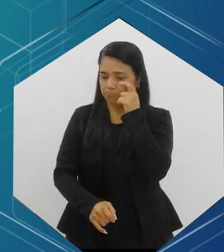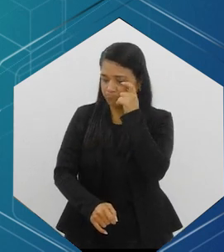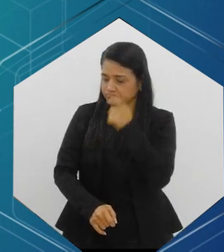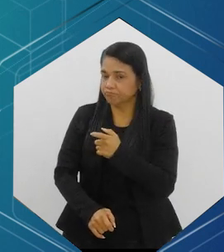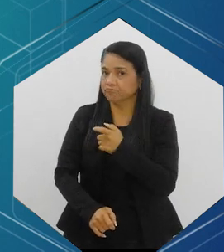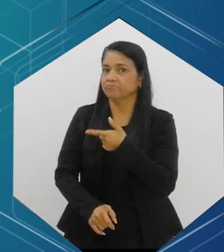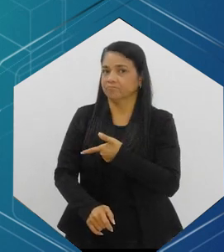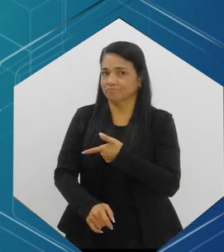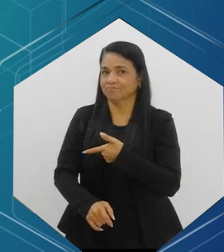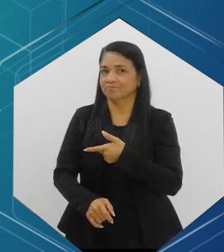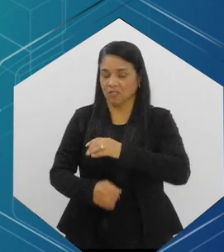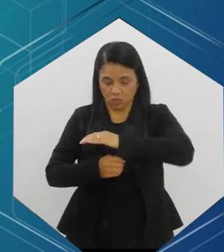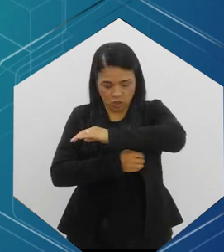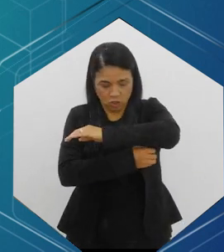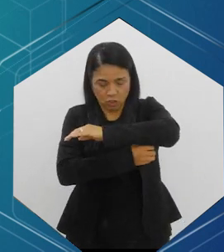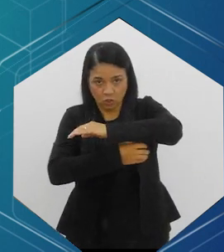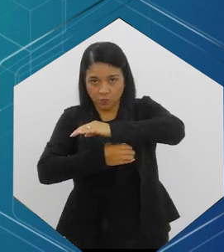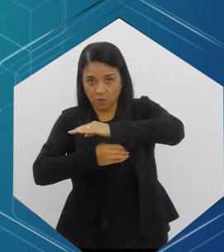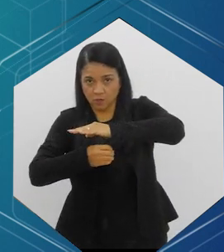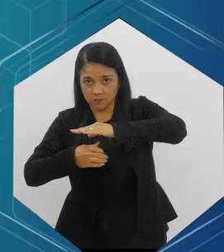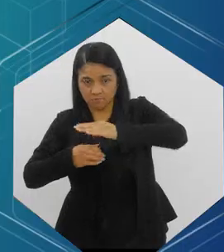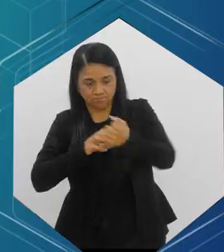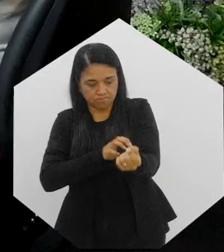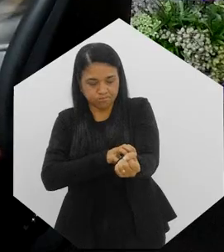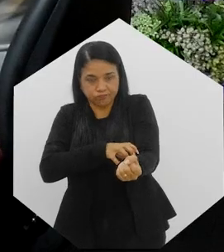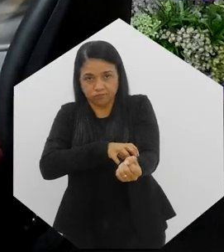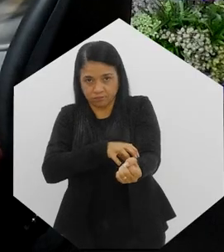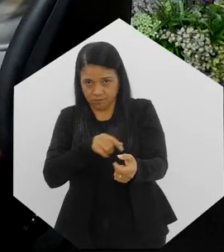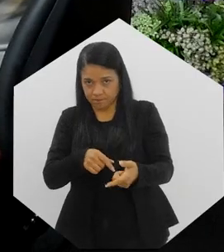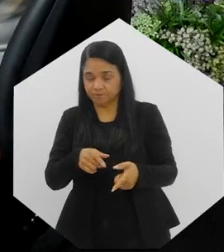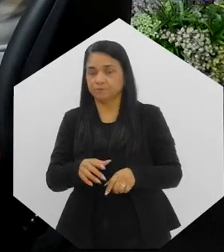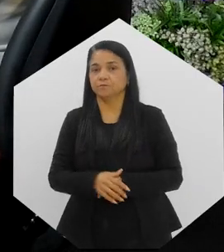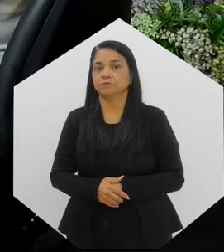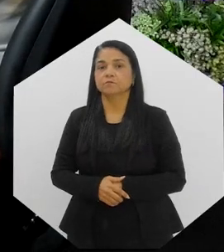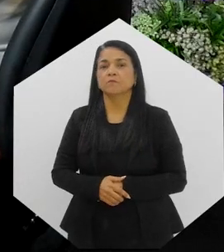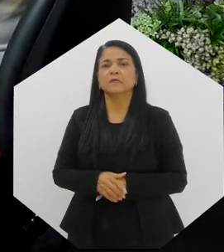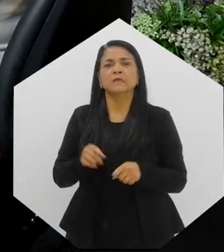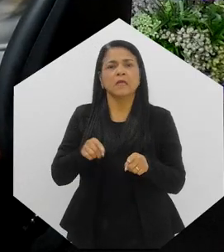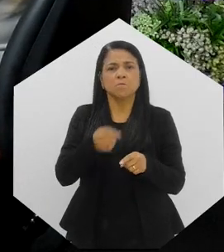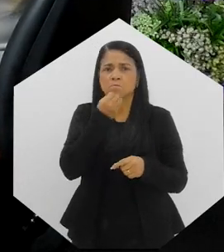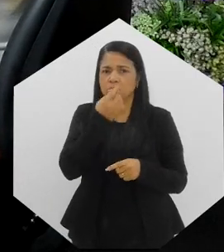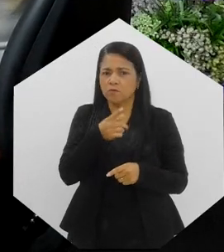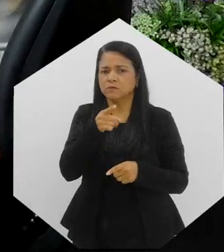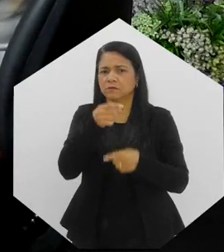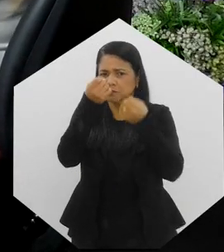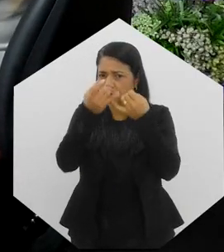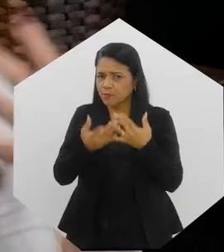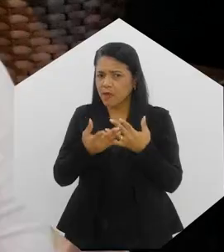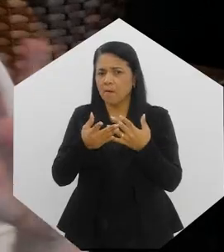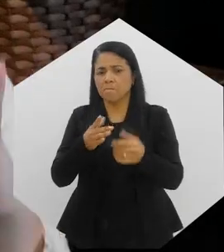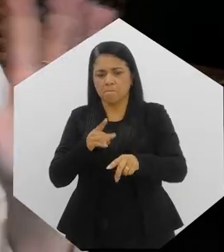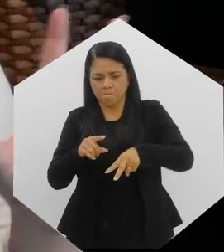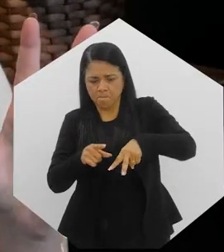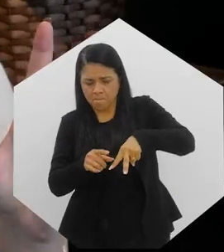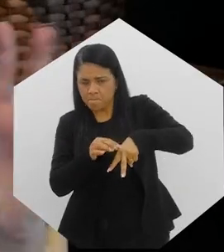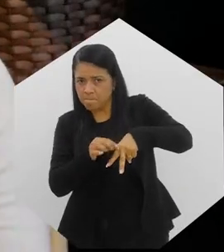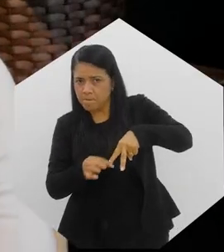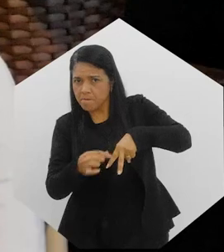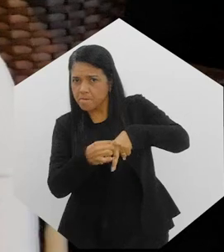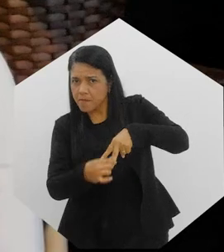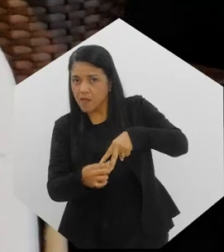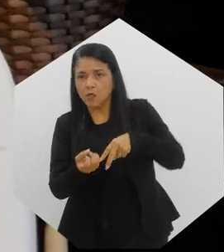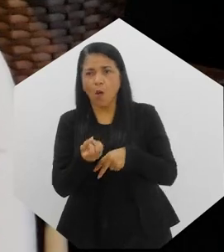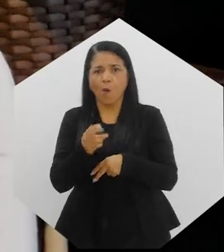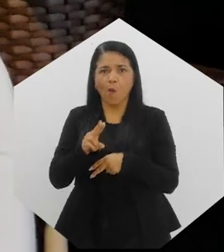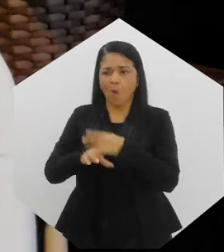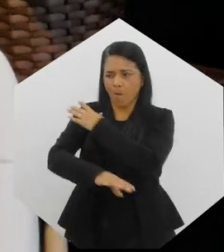pode estar acontecendo uma trombose. É importante a senhora falar dessa questão de tanto pernas quanto braço, né? Porque às vezes as pessoas acham que é